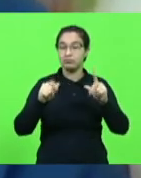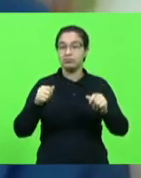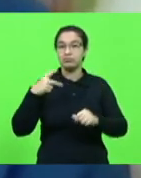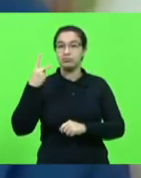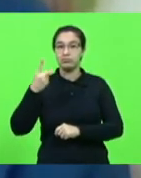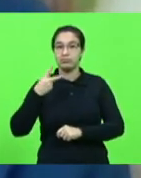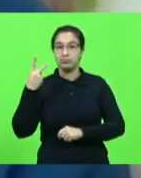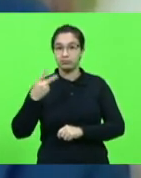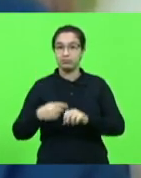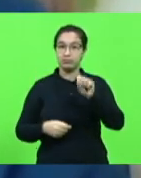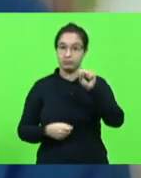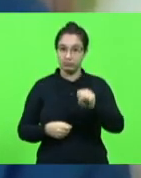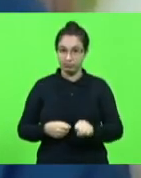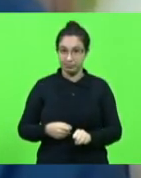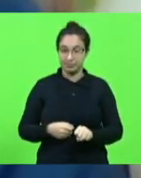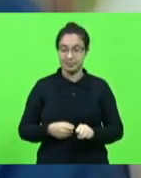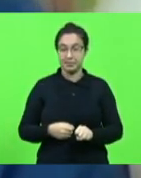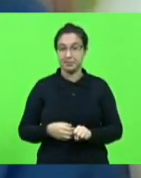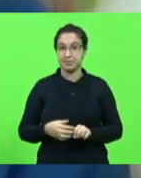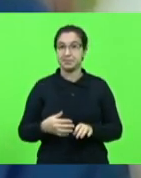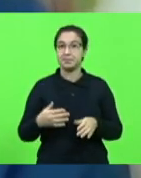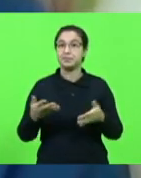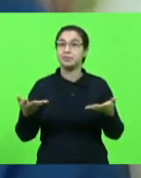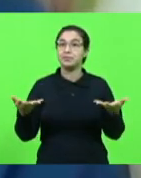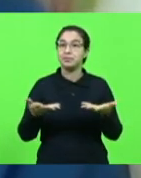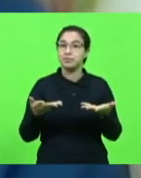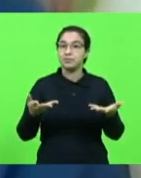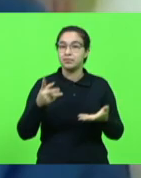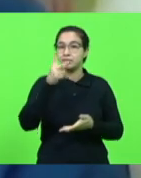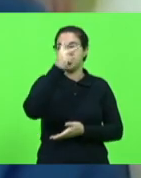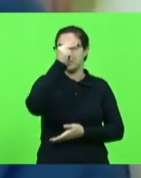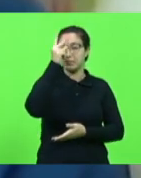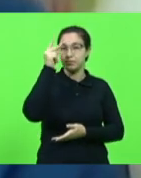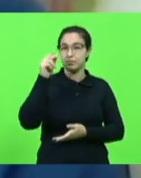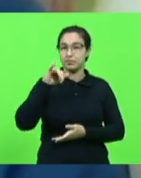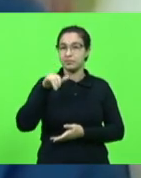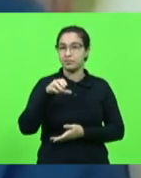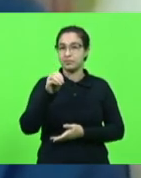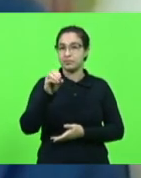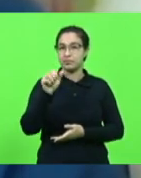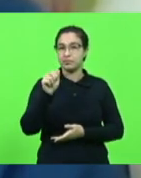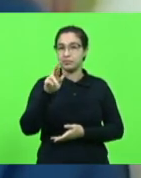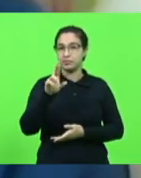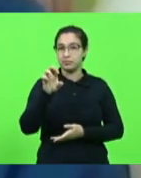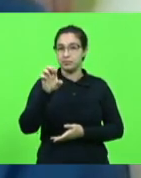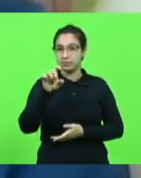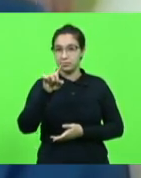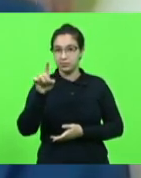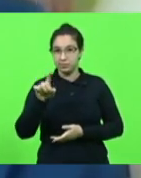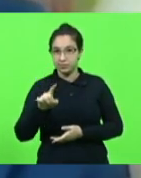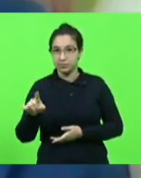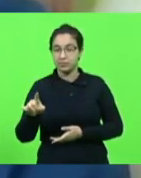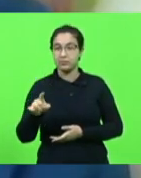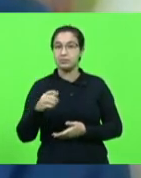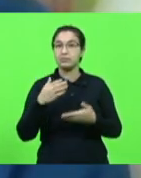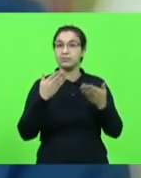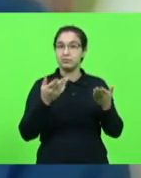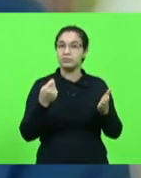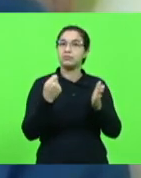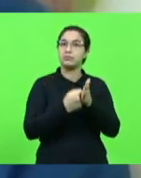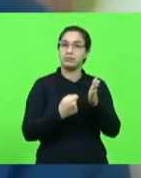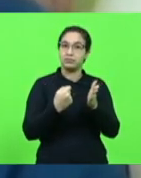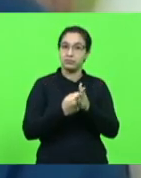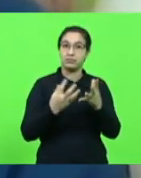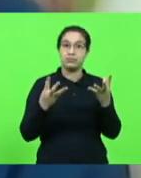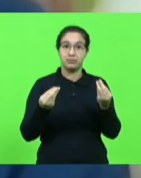sul. Inclusive, hoje, prefeito, o deputado Juarez Ponticelli também batalhou muito. Né? Então,